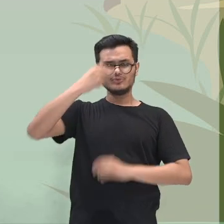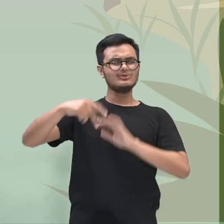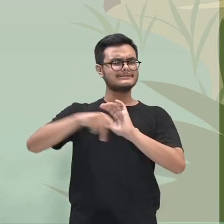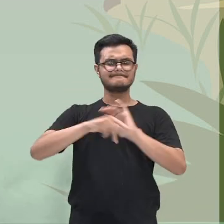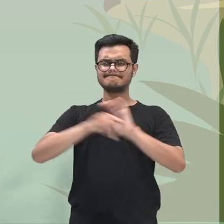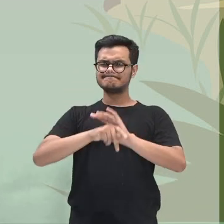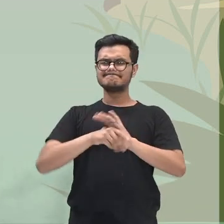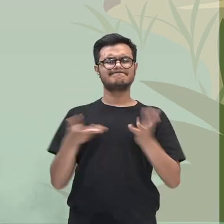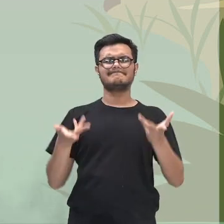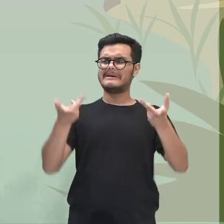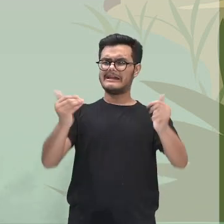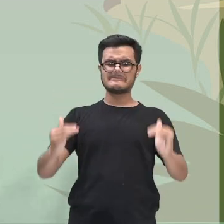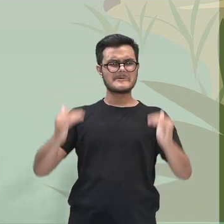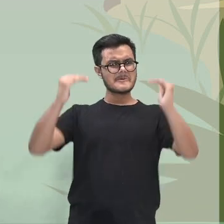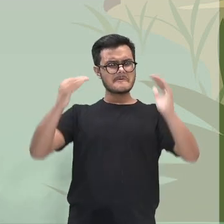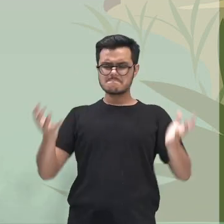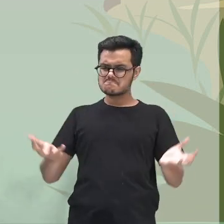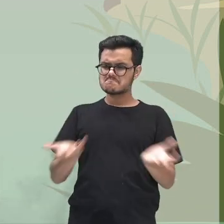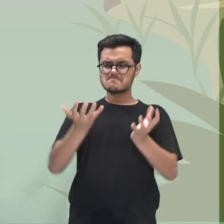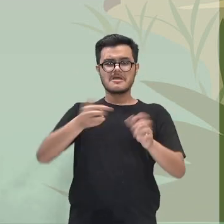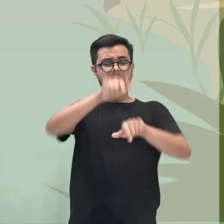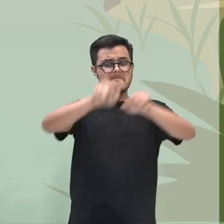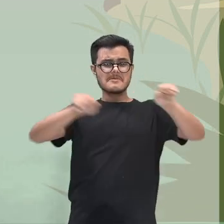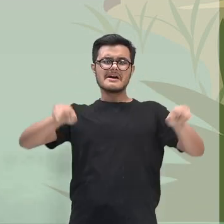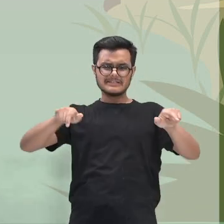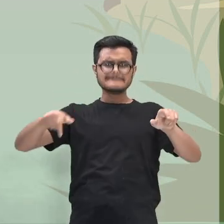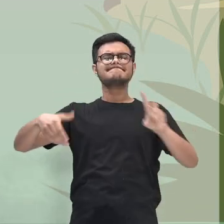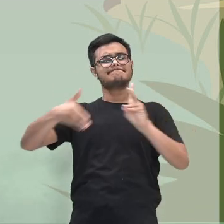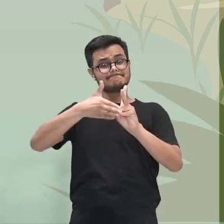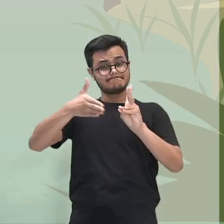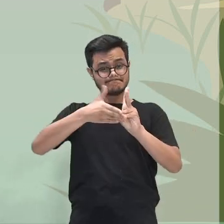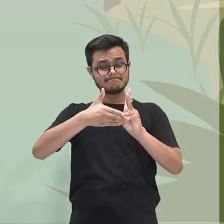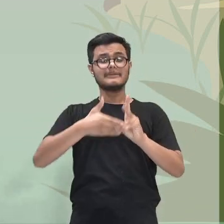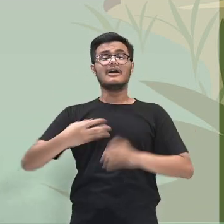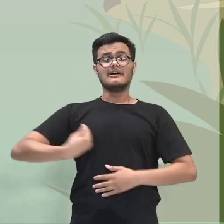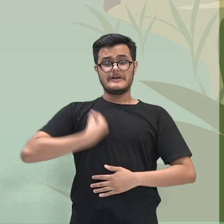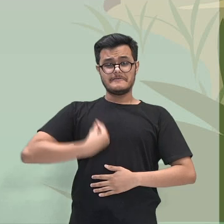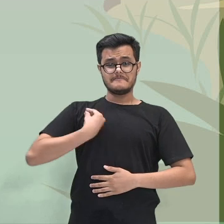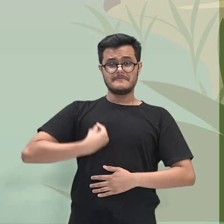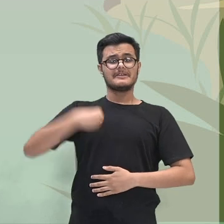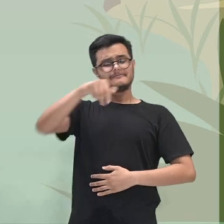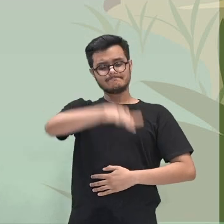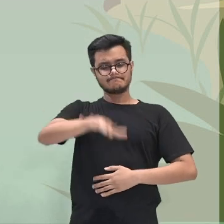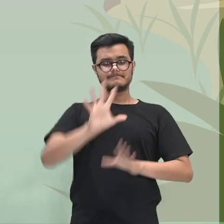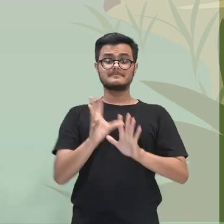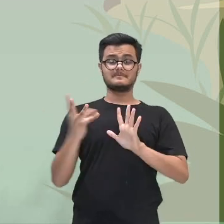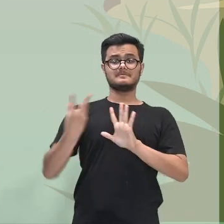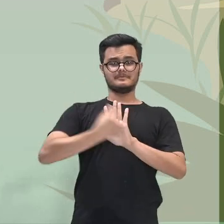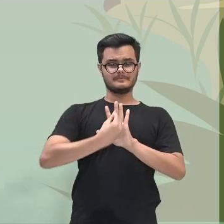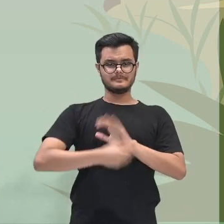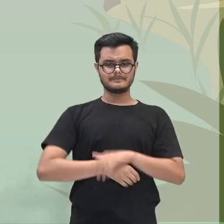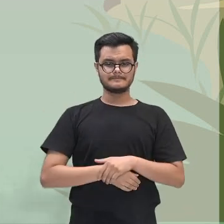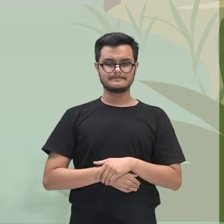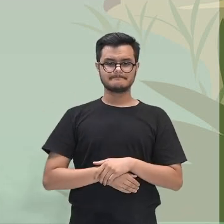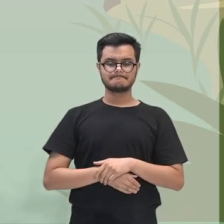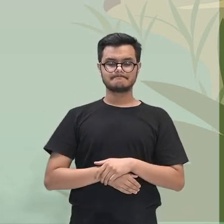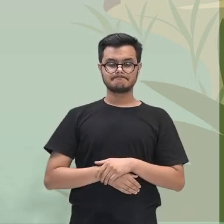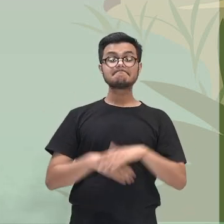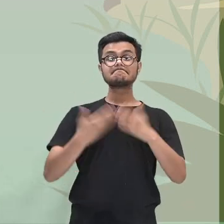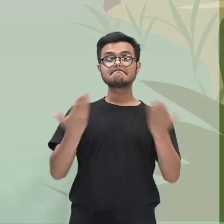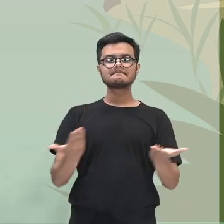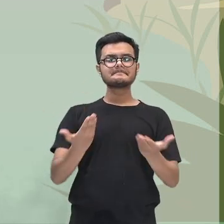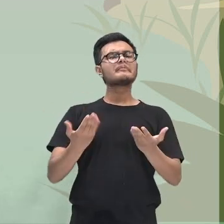gigantesca na região dos povos indígenas que ocupavam essa região da Amazônia pré-colonial. Nas